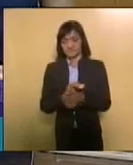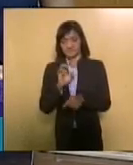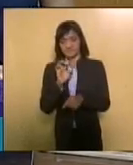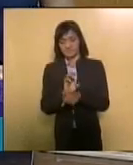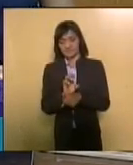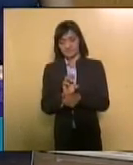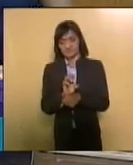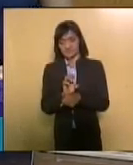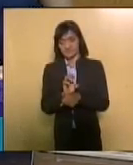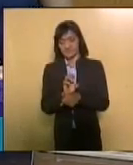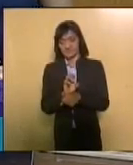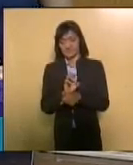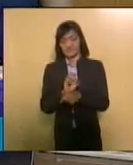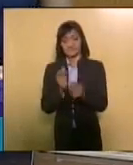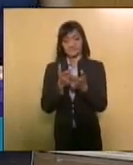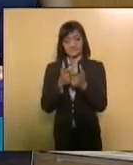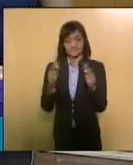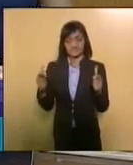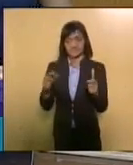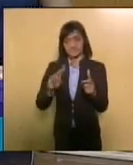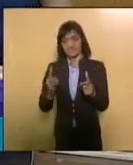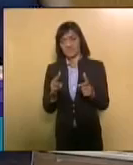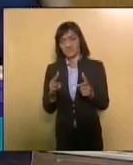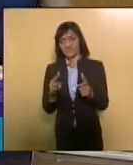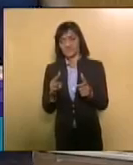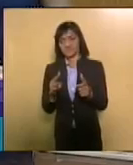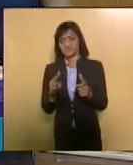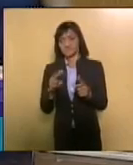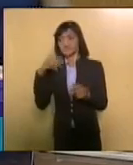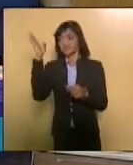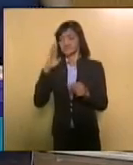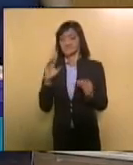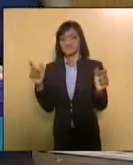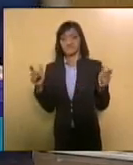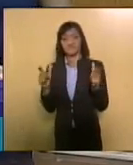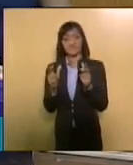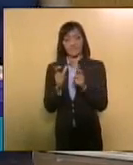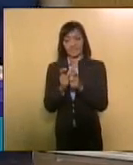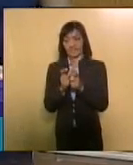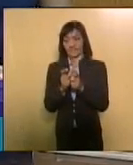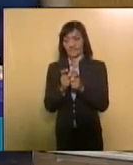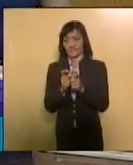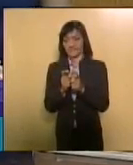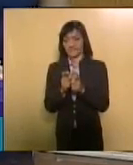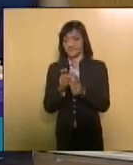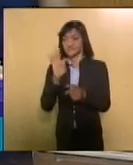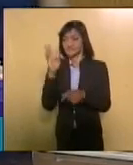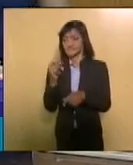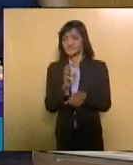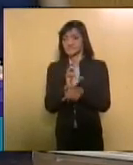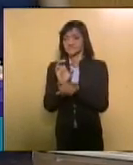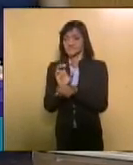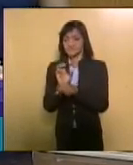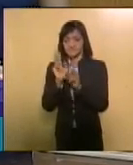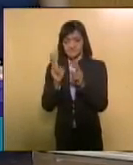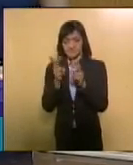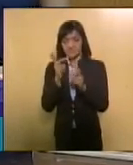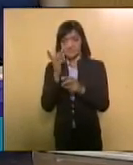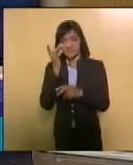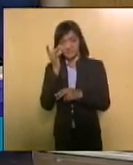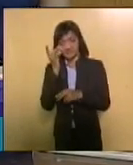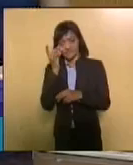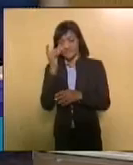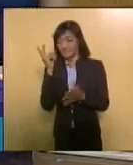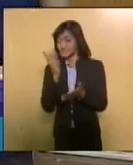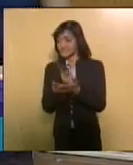onde ou aumentou muito ou caiu muito os homicídios no Brasil se você olhar para qualquer estado Ali você vai ver que tem uma é sempre